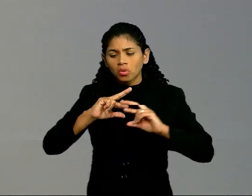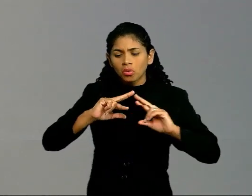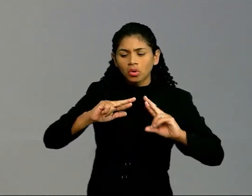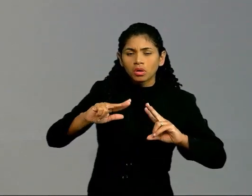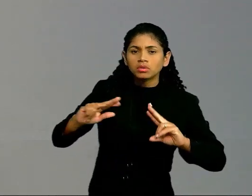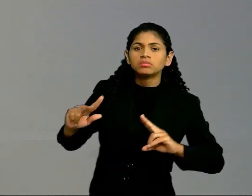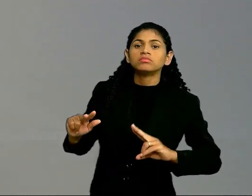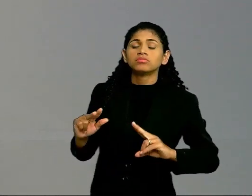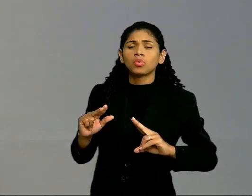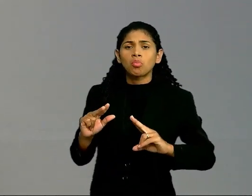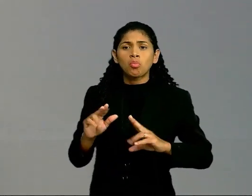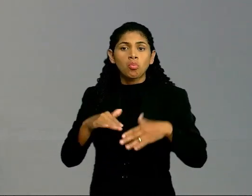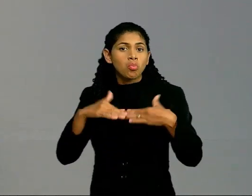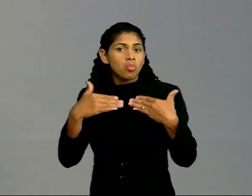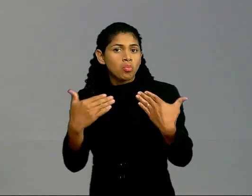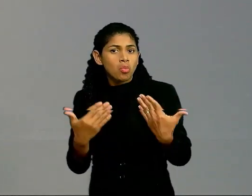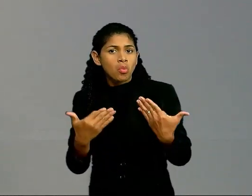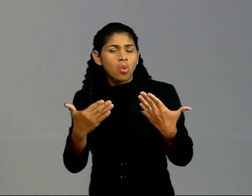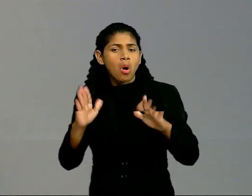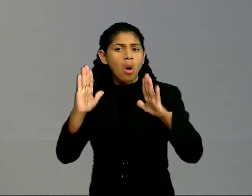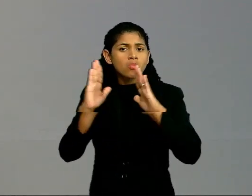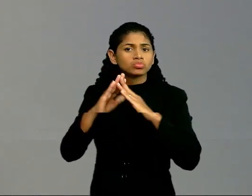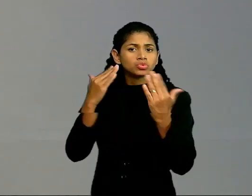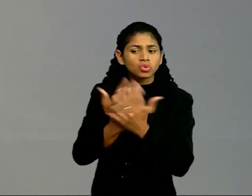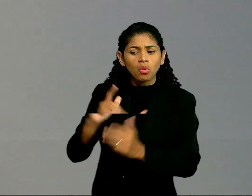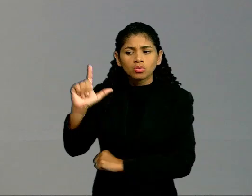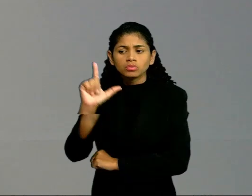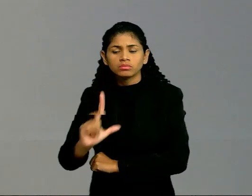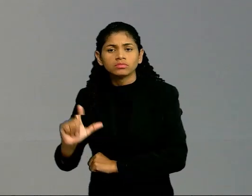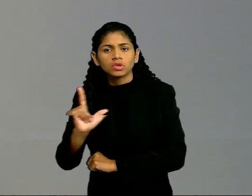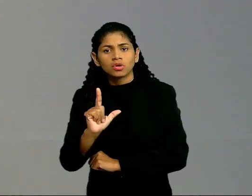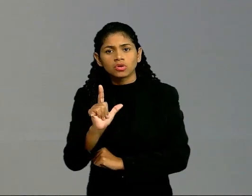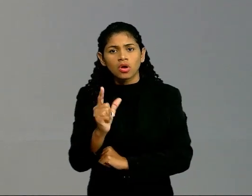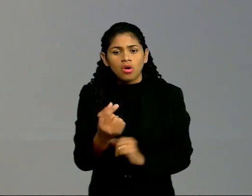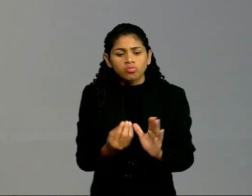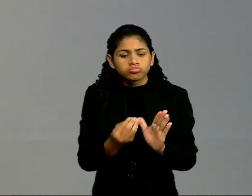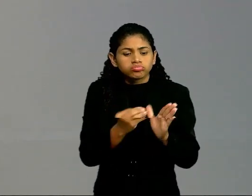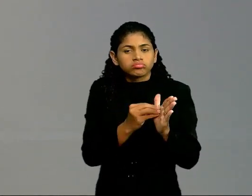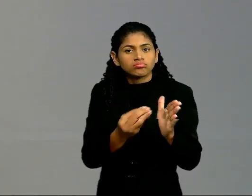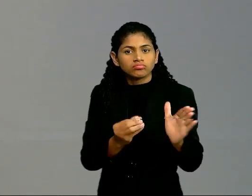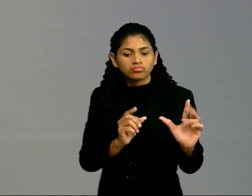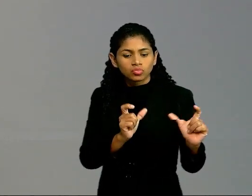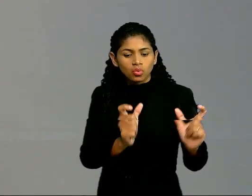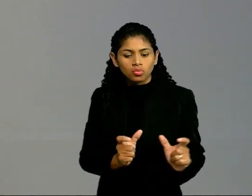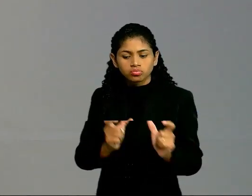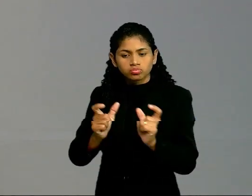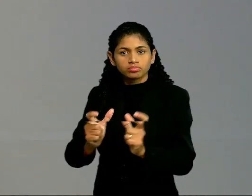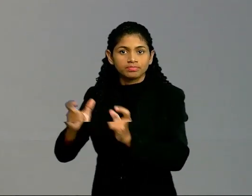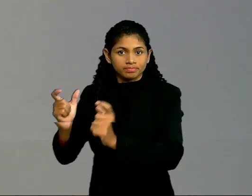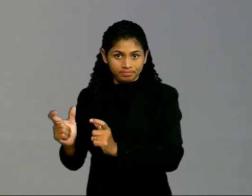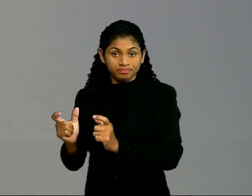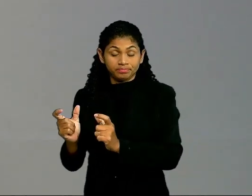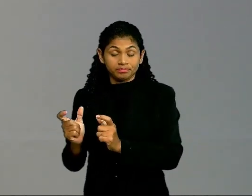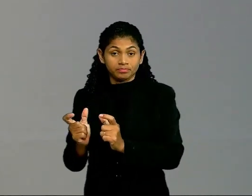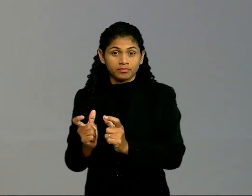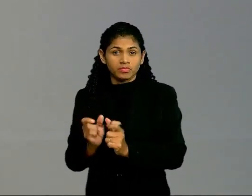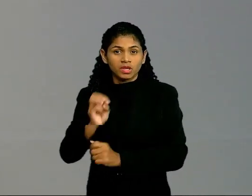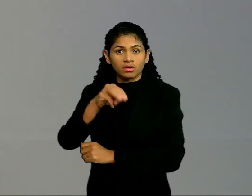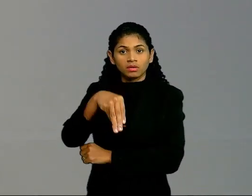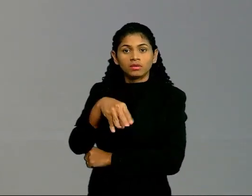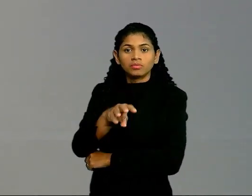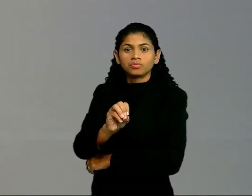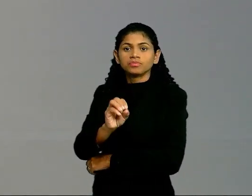escritores se encaixam, quais as características dessas obras que podem ser ligadas ao modernismo ou que podem